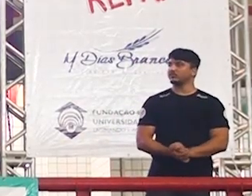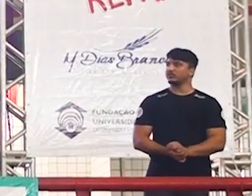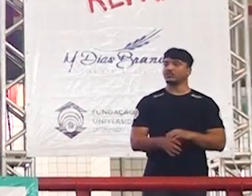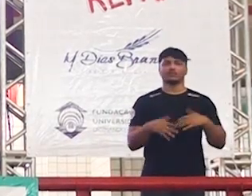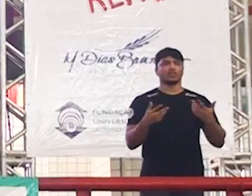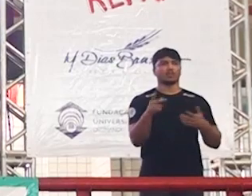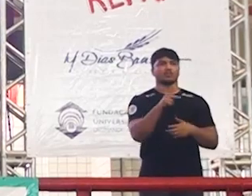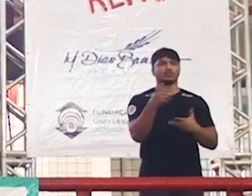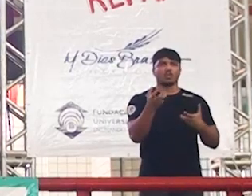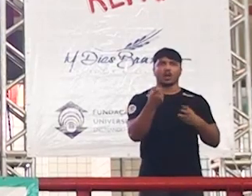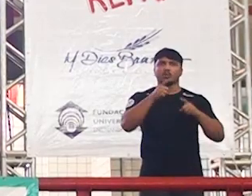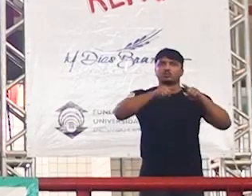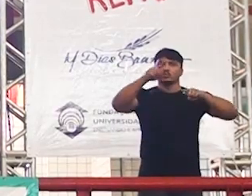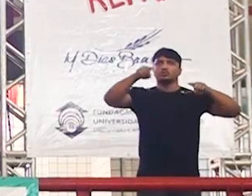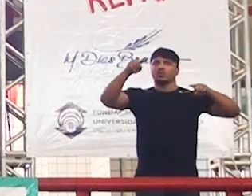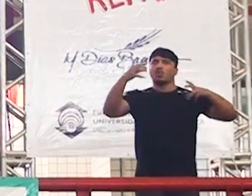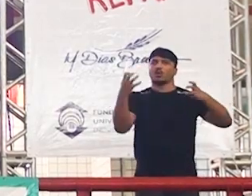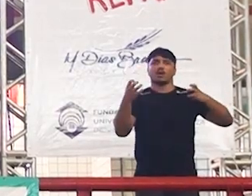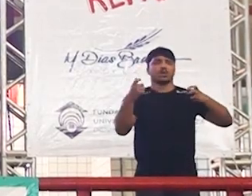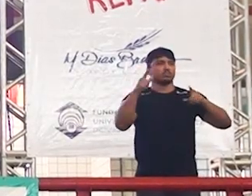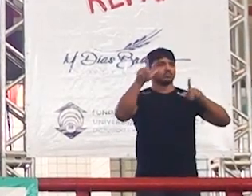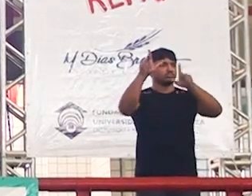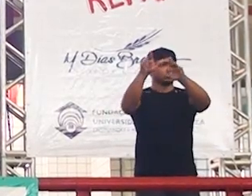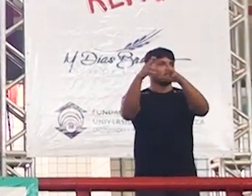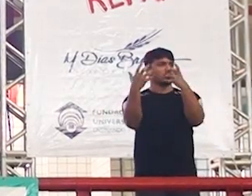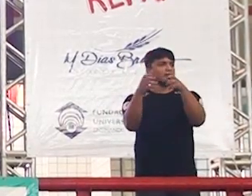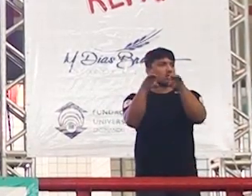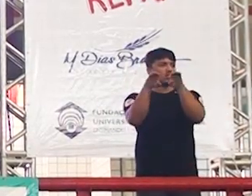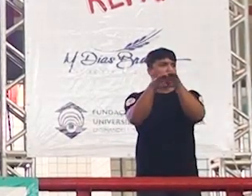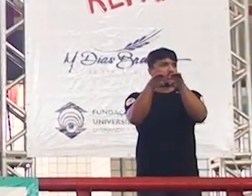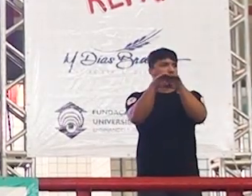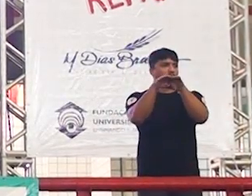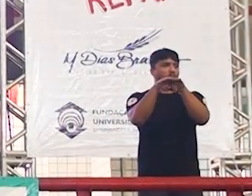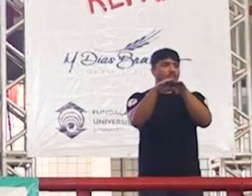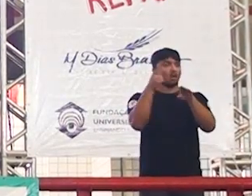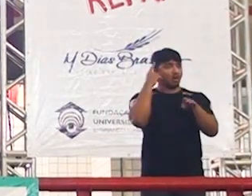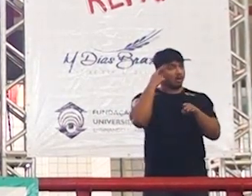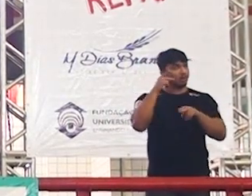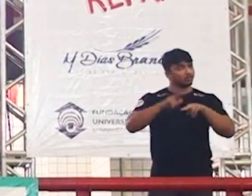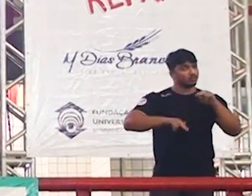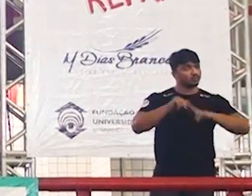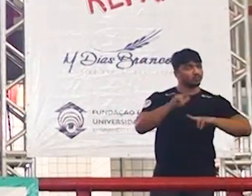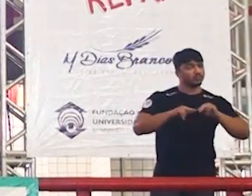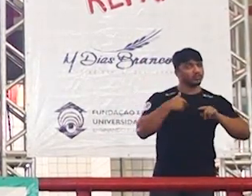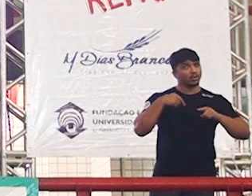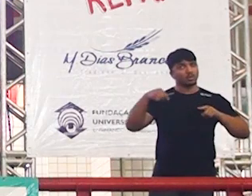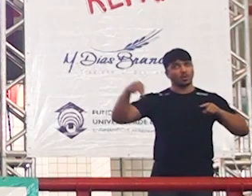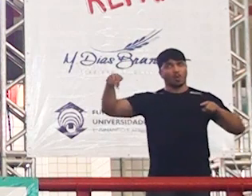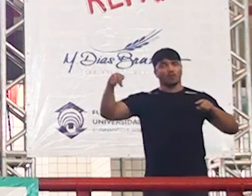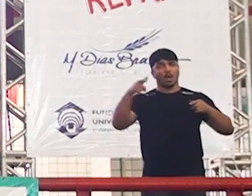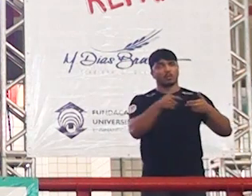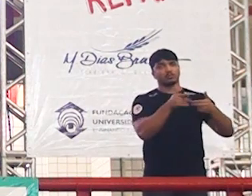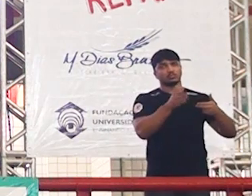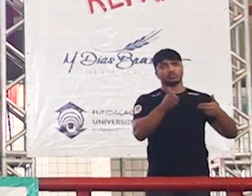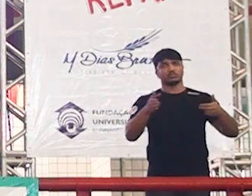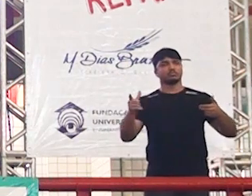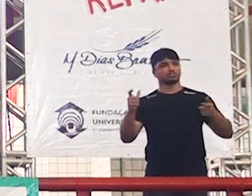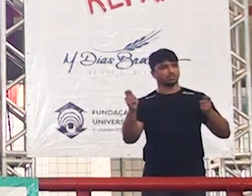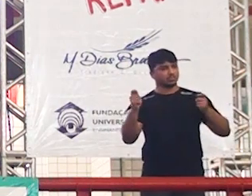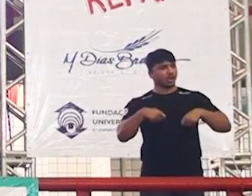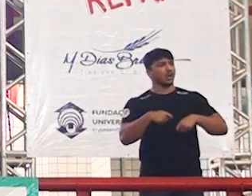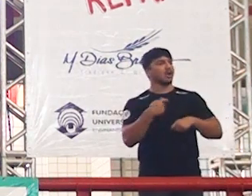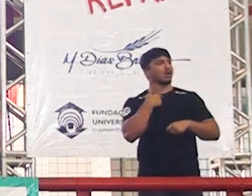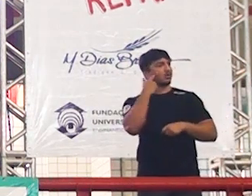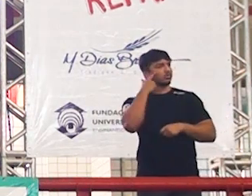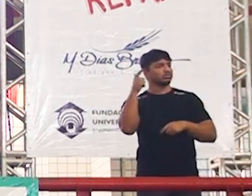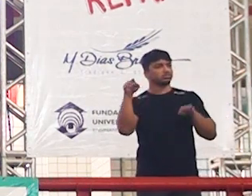Professor, eu quero chegar a esse nível. Meu amigo, que eu saiba, estamos em junho. A prova é em novembro. Só depende de você chegar a